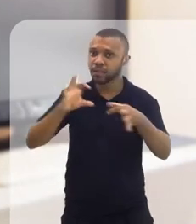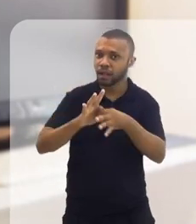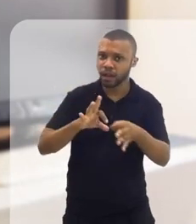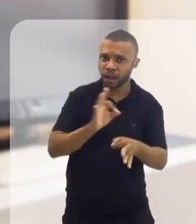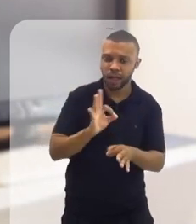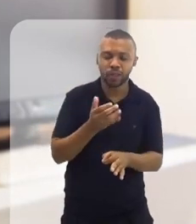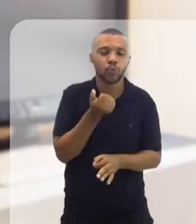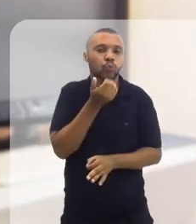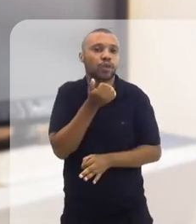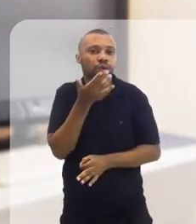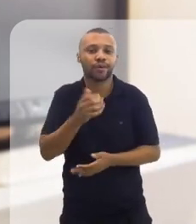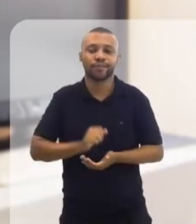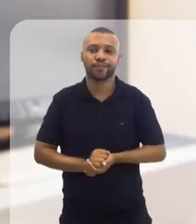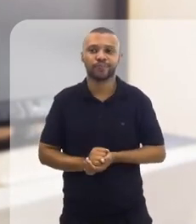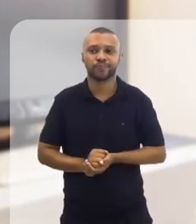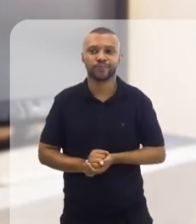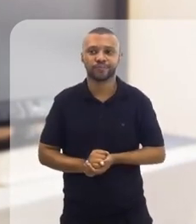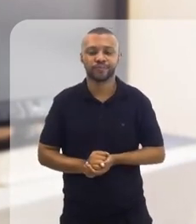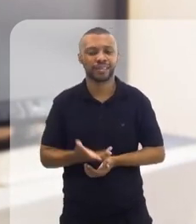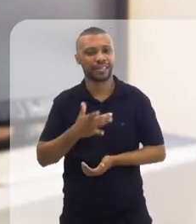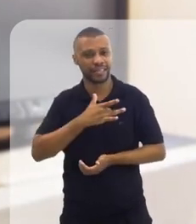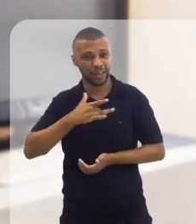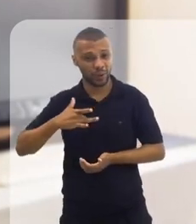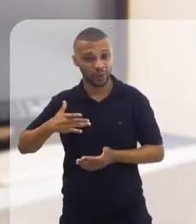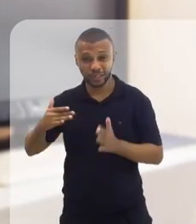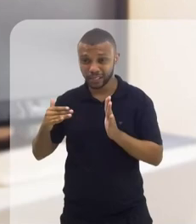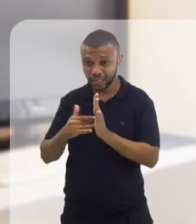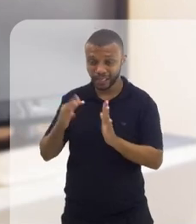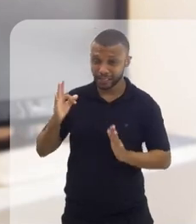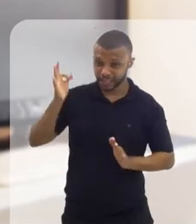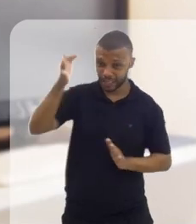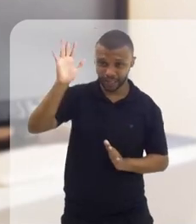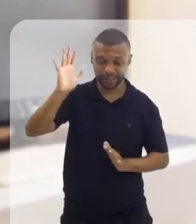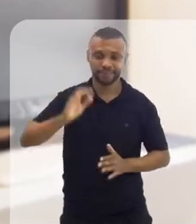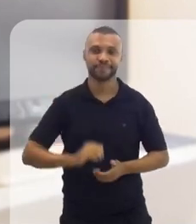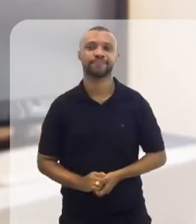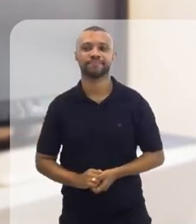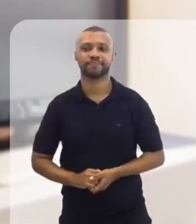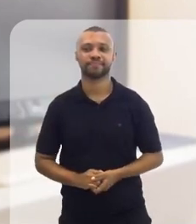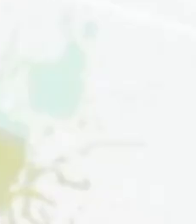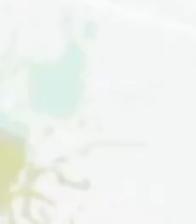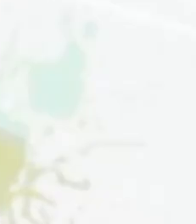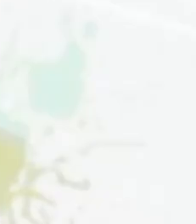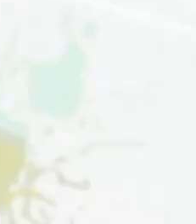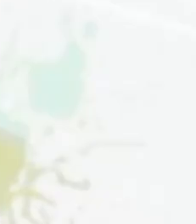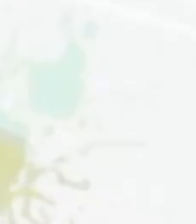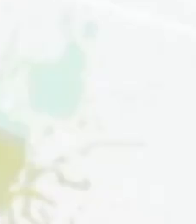não se envolver, não cola. Saúde, saúde e até lá.